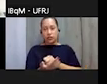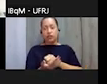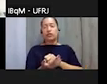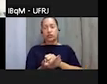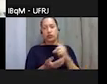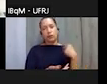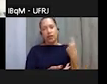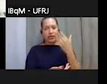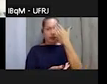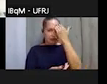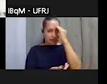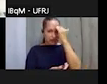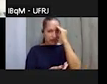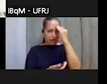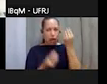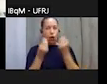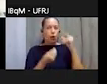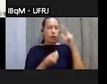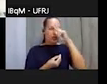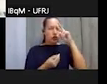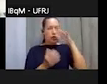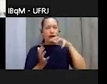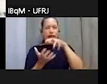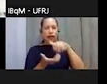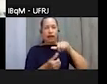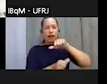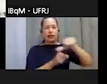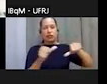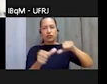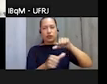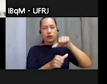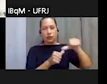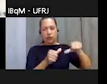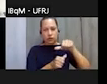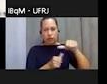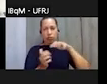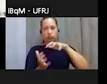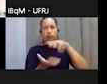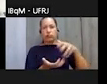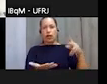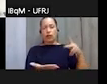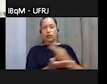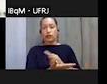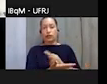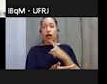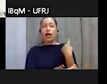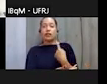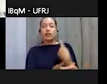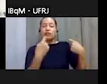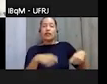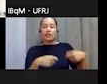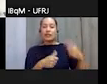pouco da história da Terra, das transformações pelas quais o planeta passou, nós precisamos, primeiro,